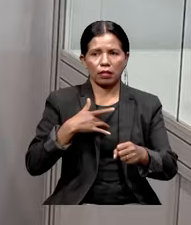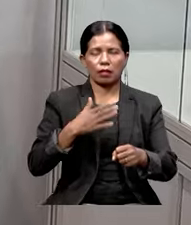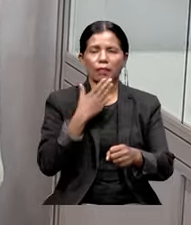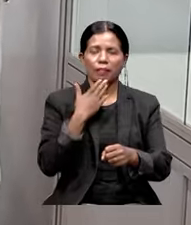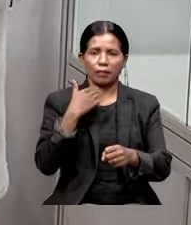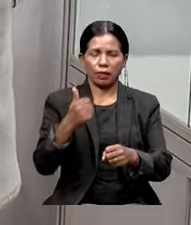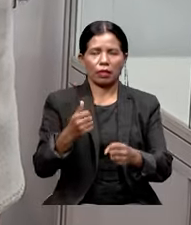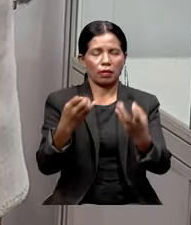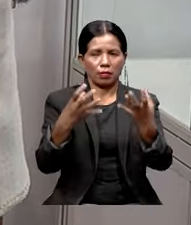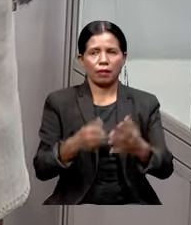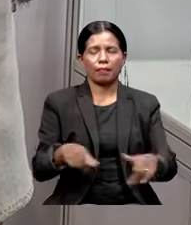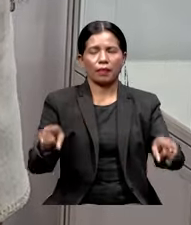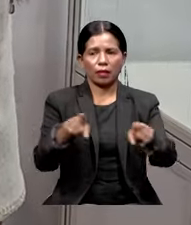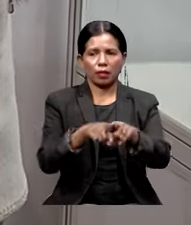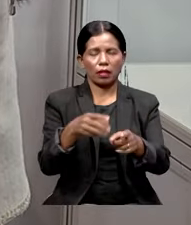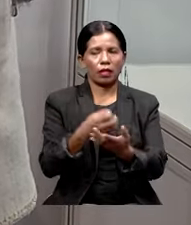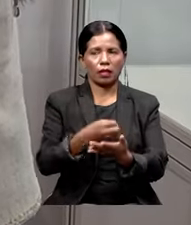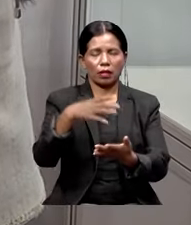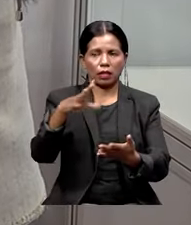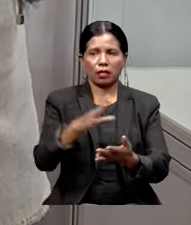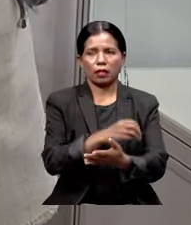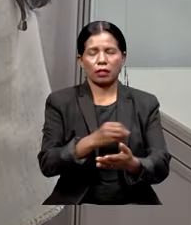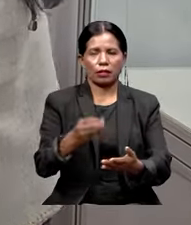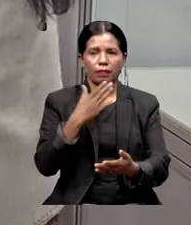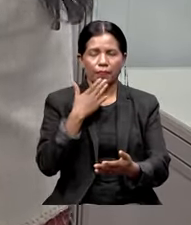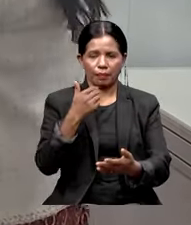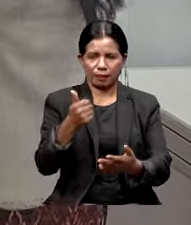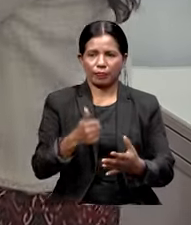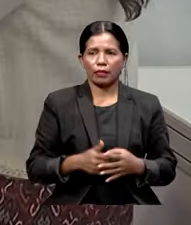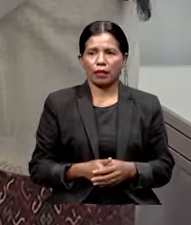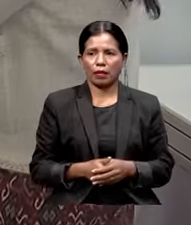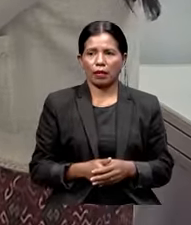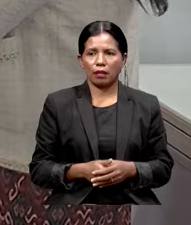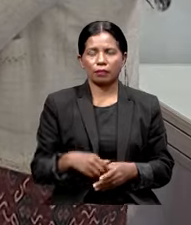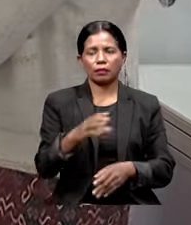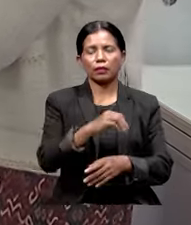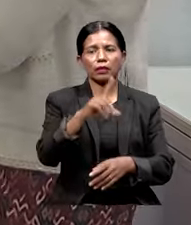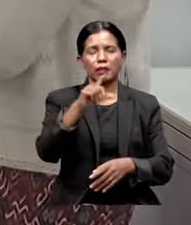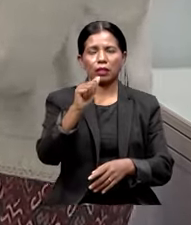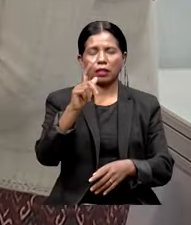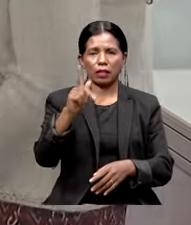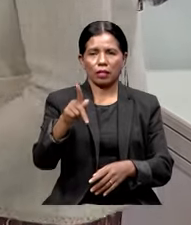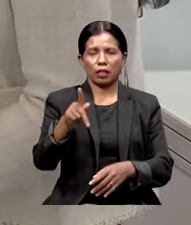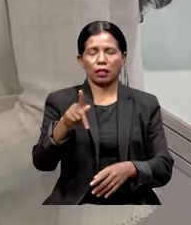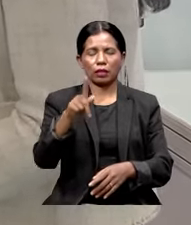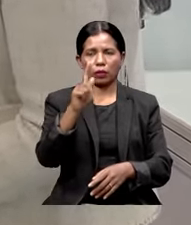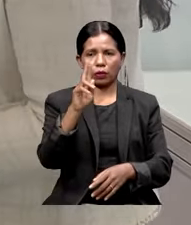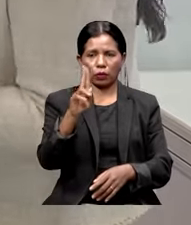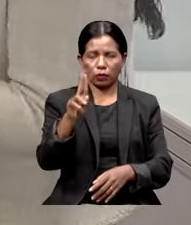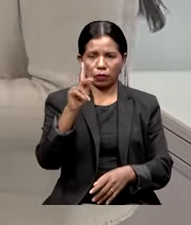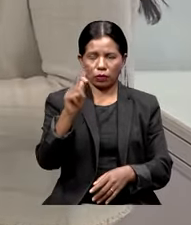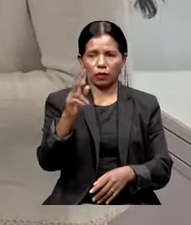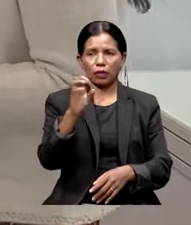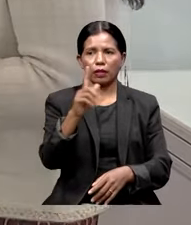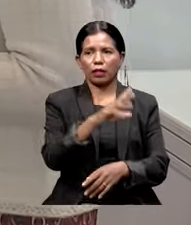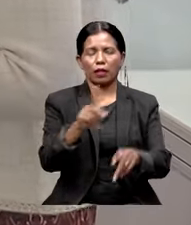ia barat dunia mai sansariku sabor. Ida nene laku ten laku ne tos